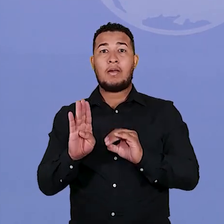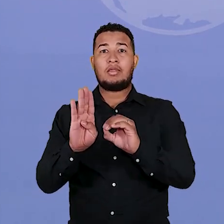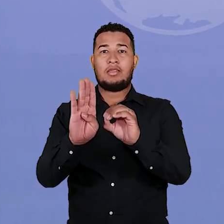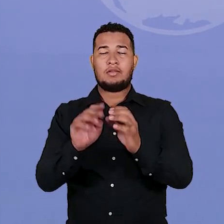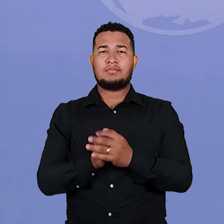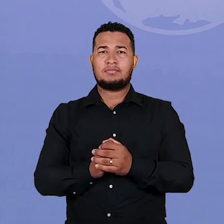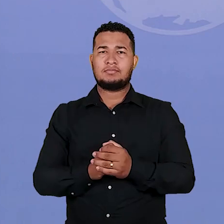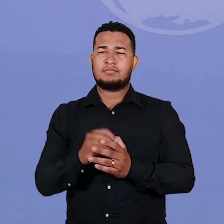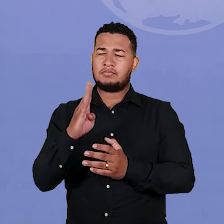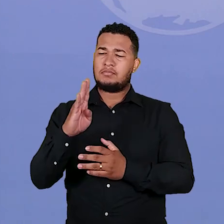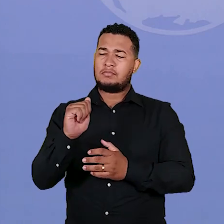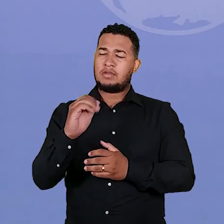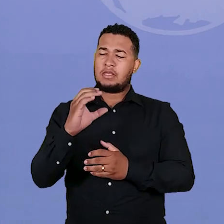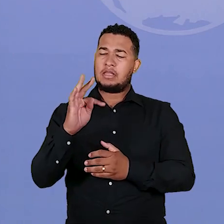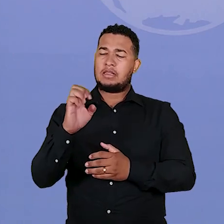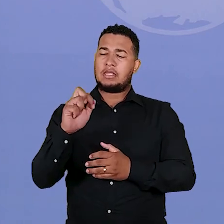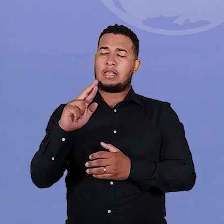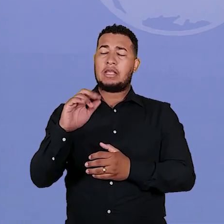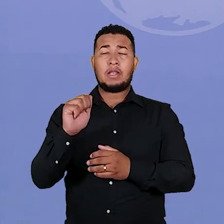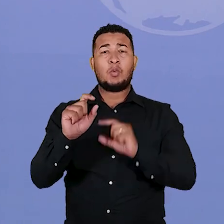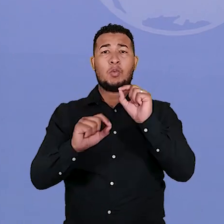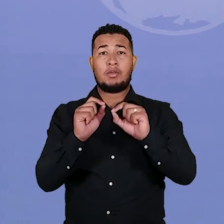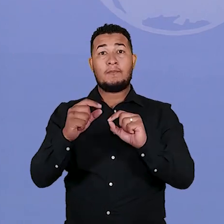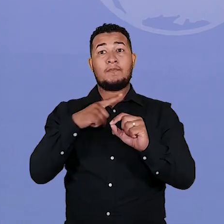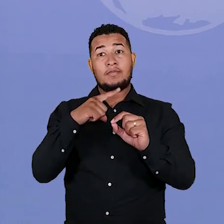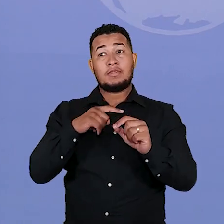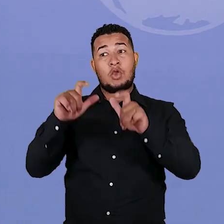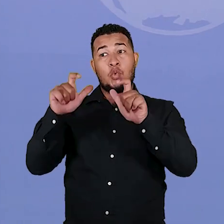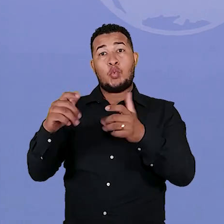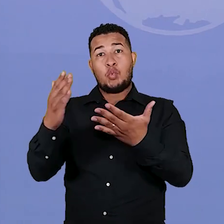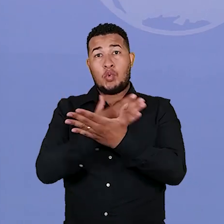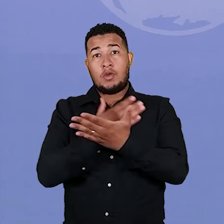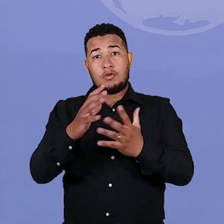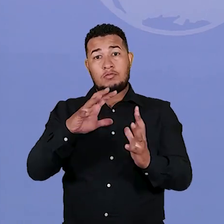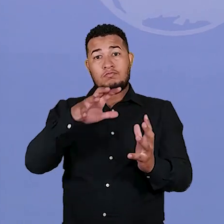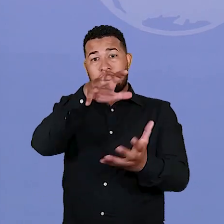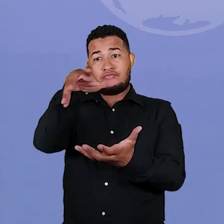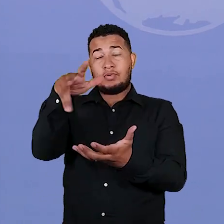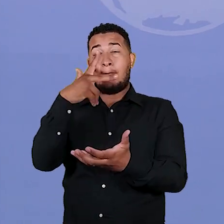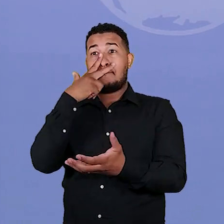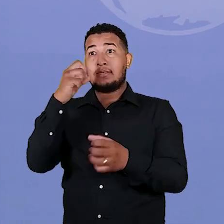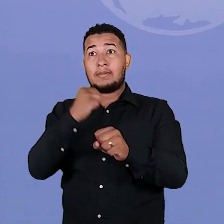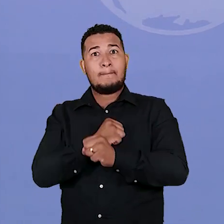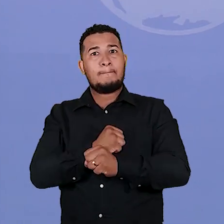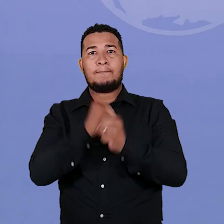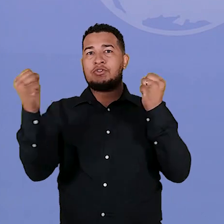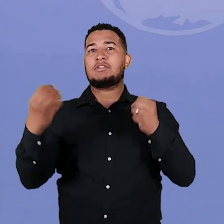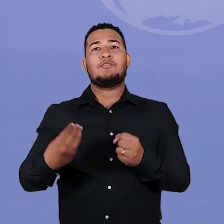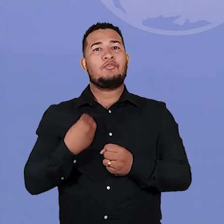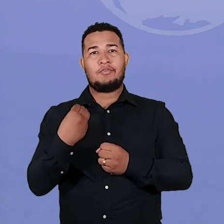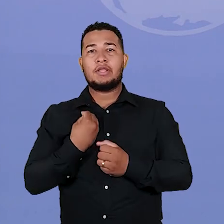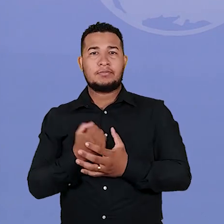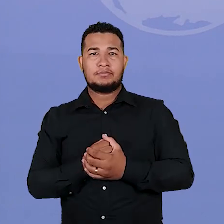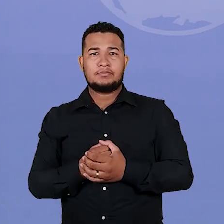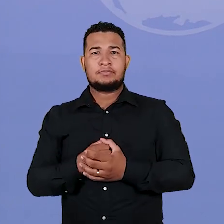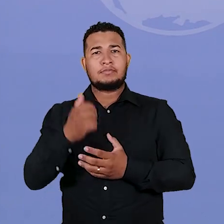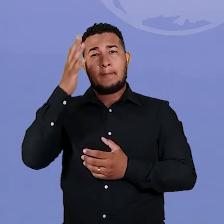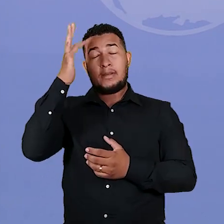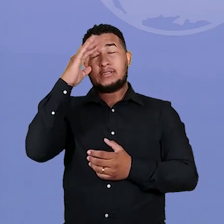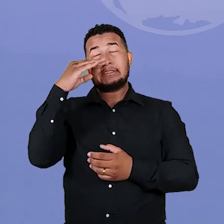arqueobactérias termófilas, o que é isso? Tem ambientes no planeta que é praticamente impossível haver vida